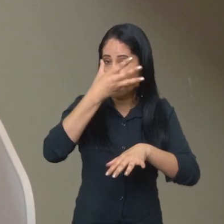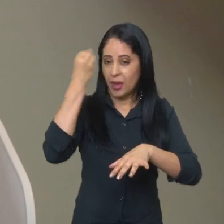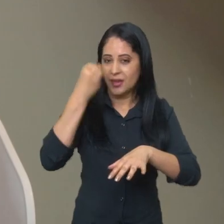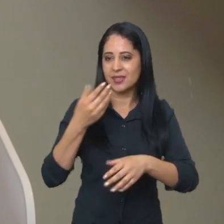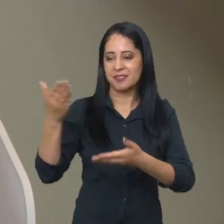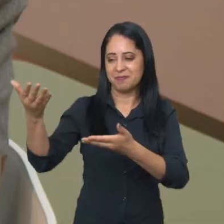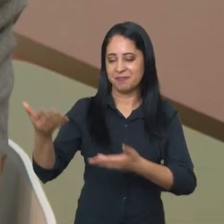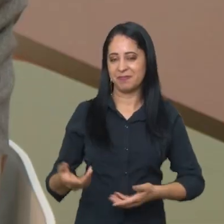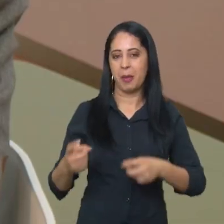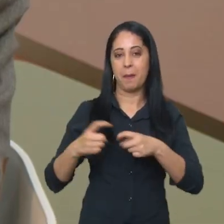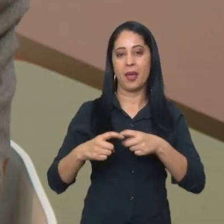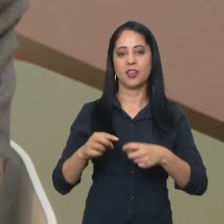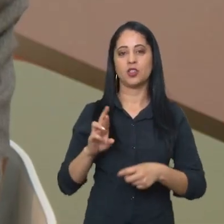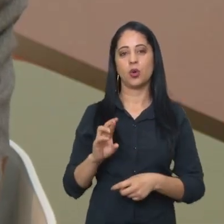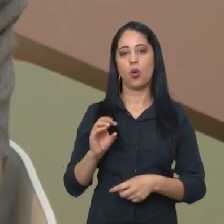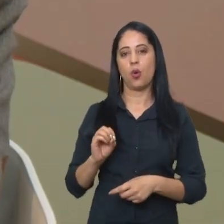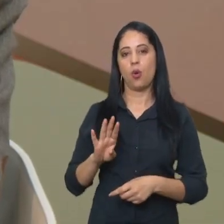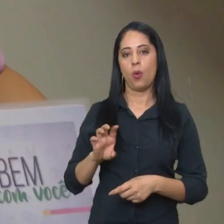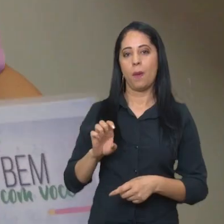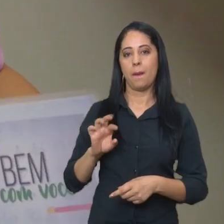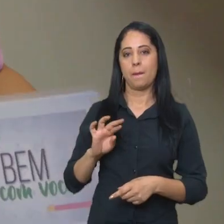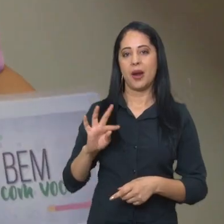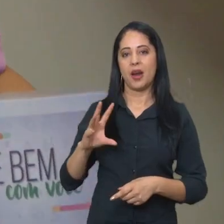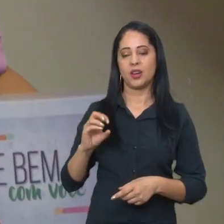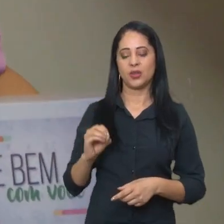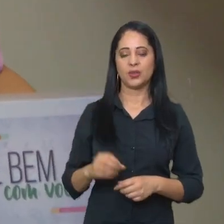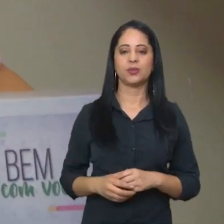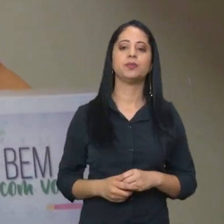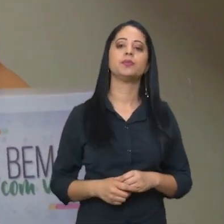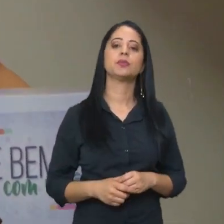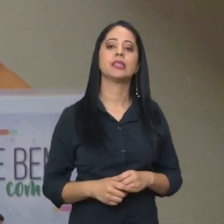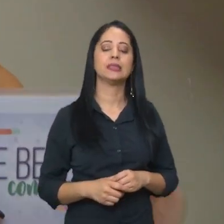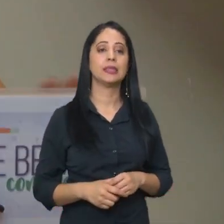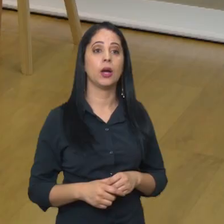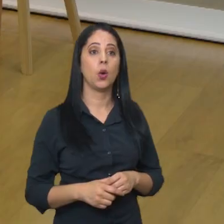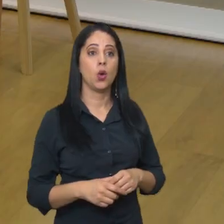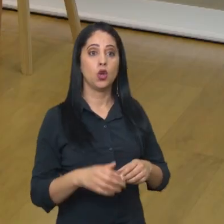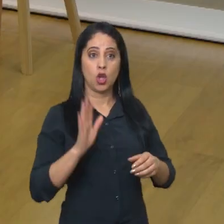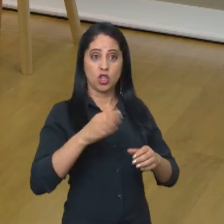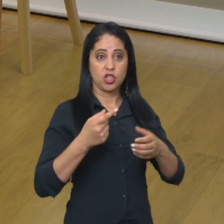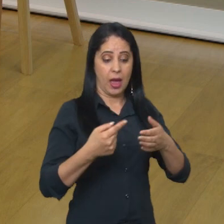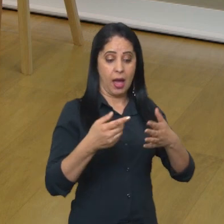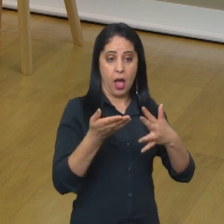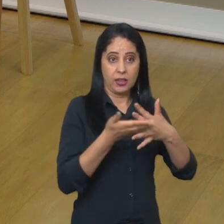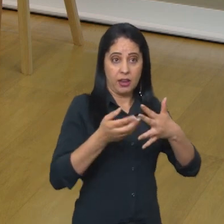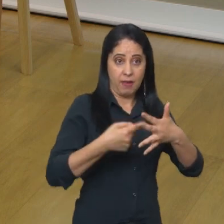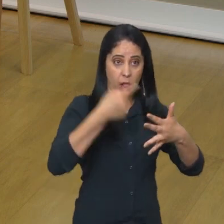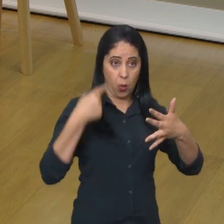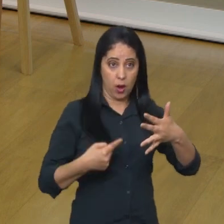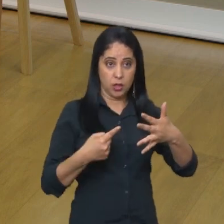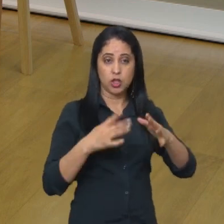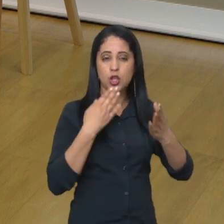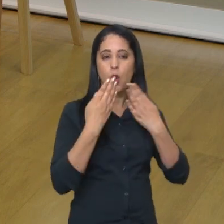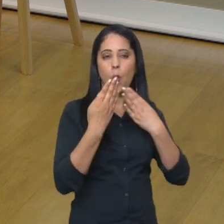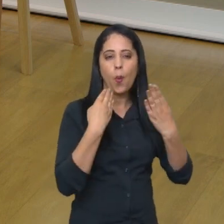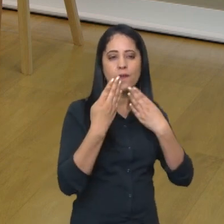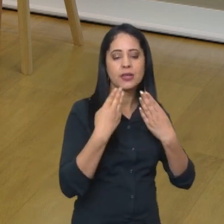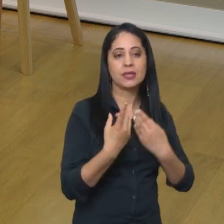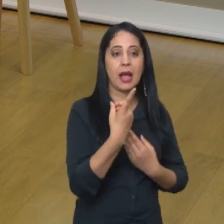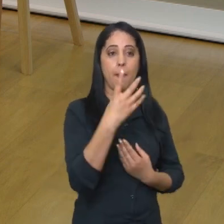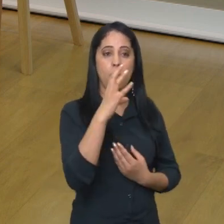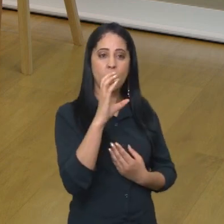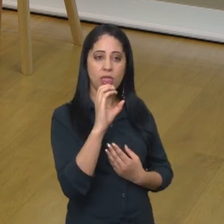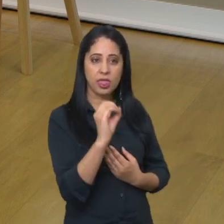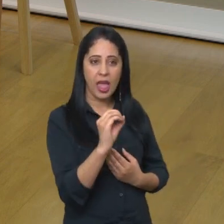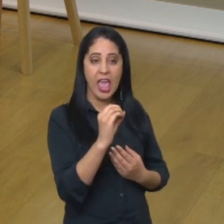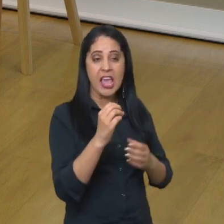Dr. Roberto no estúdio. Doutor, no primeiro bloco a gente estava conversando sobre 10 sinais de alerta dos primeiros sintomas